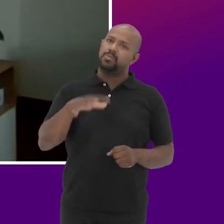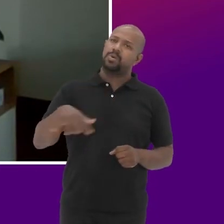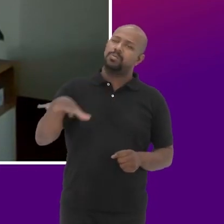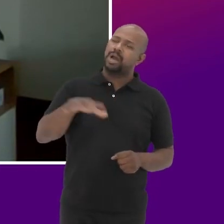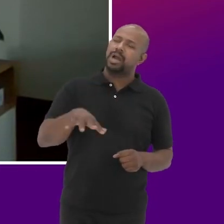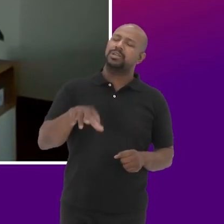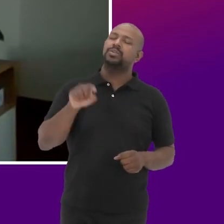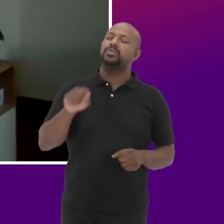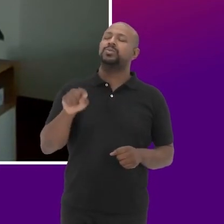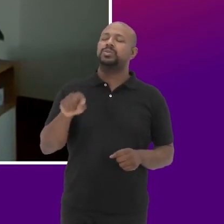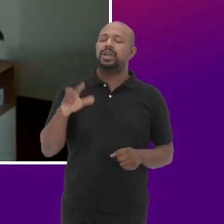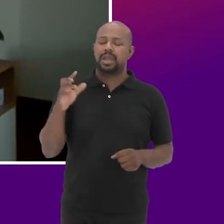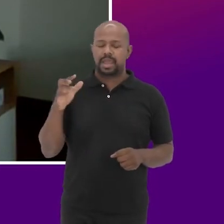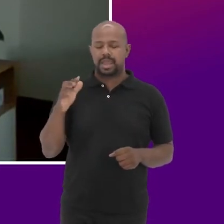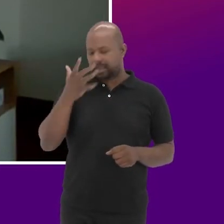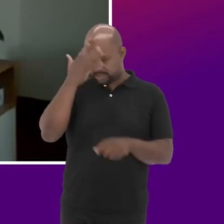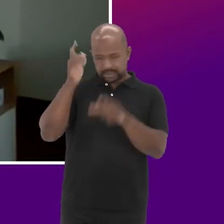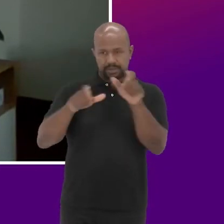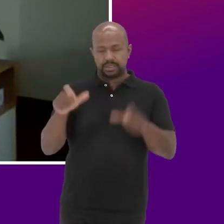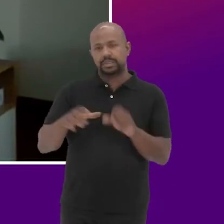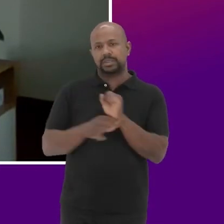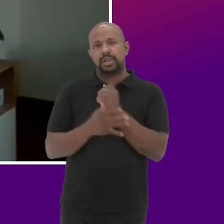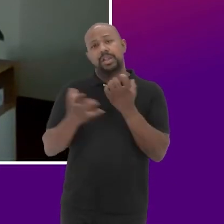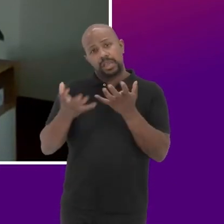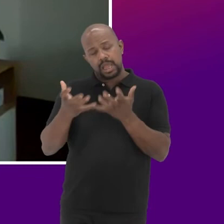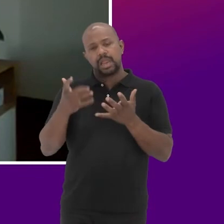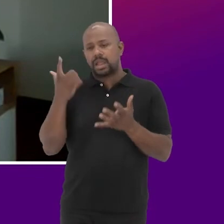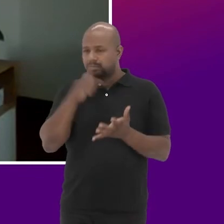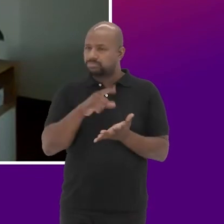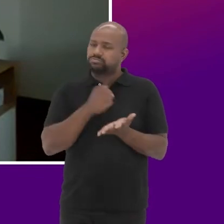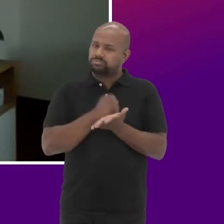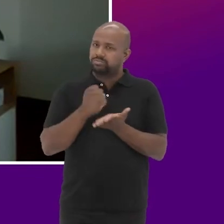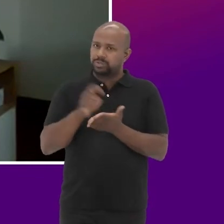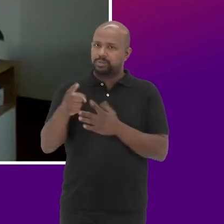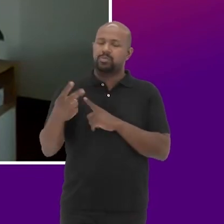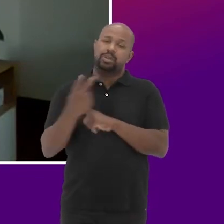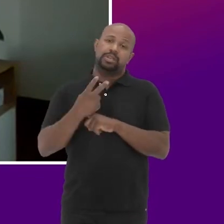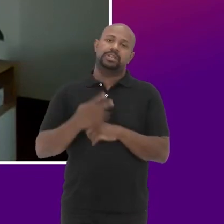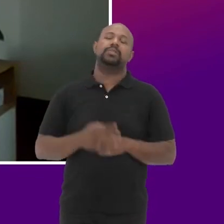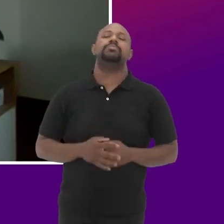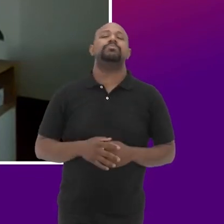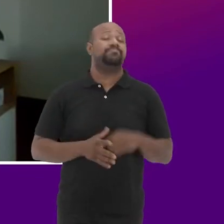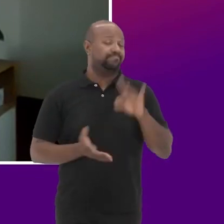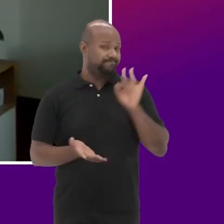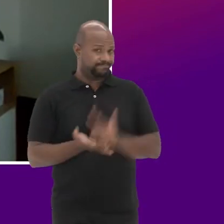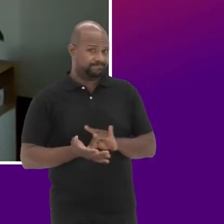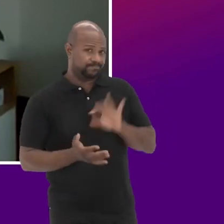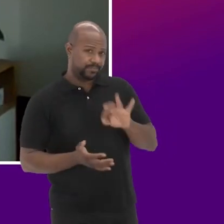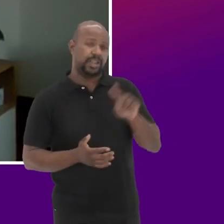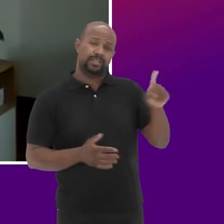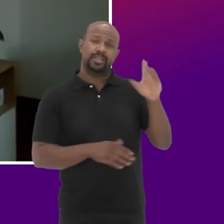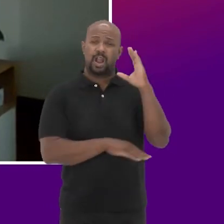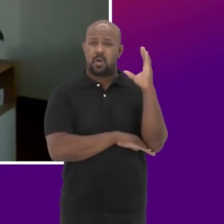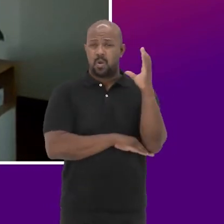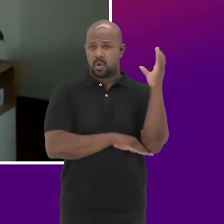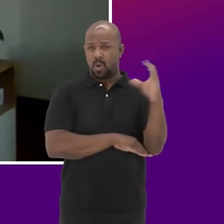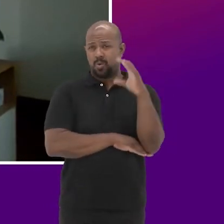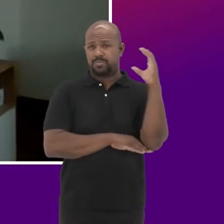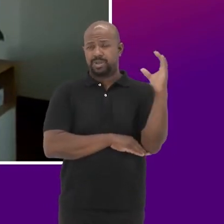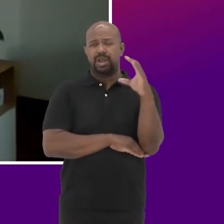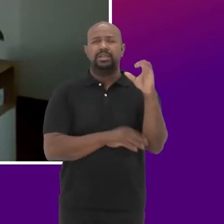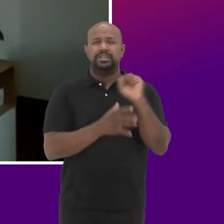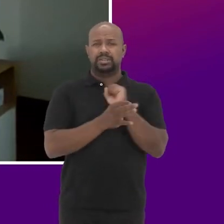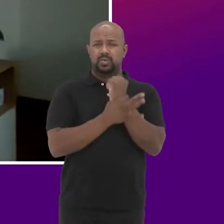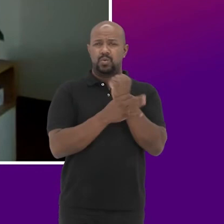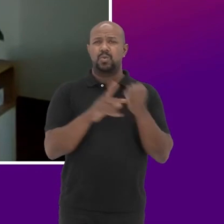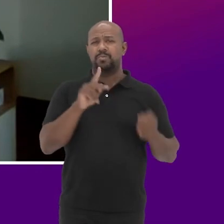por parte dos assegurados que gostariam de ter esse tipo de proteção. Na verdade, na Colômbia, atualmente